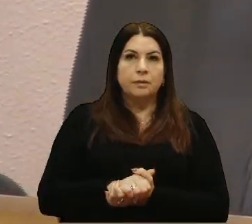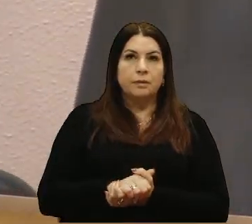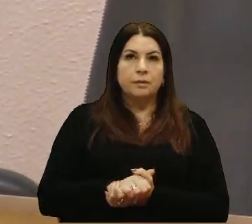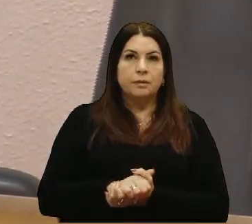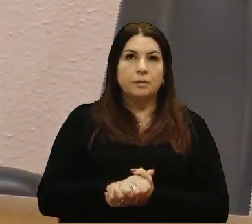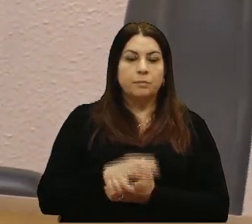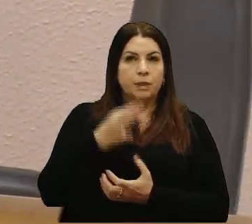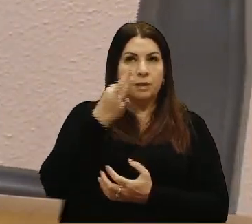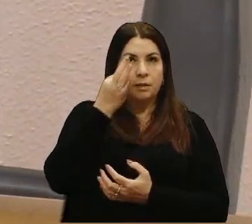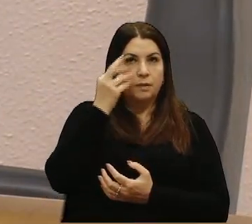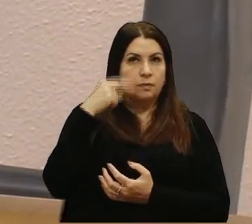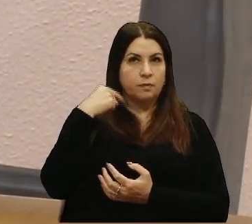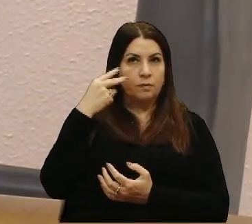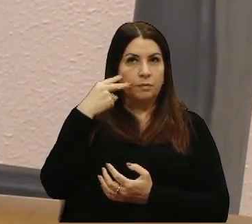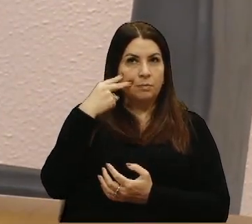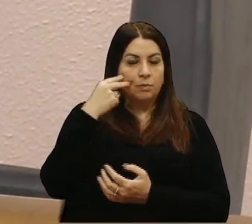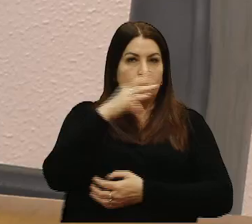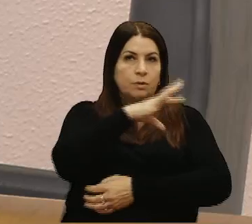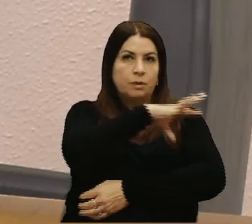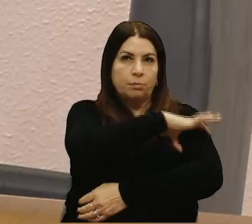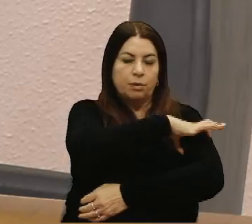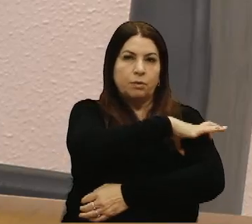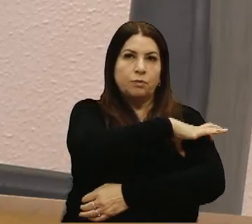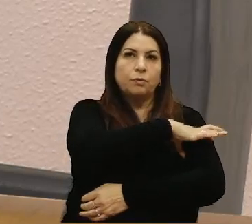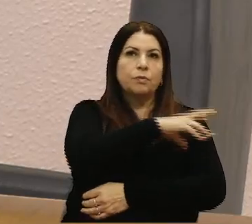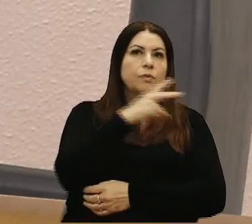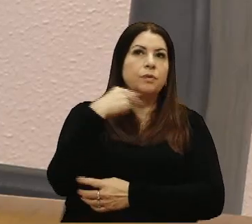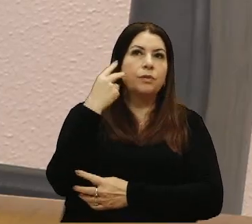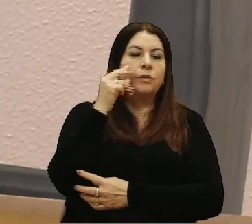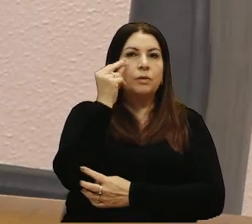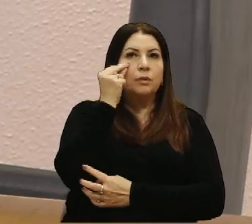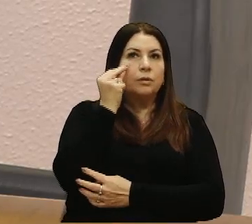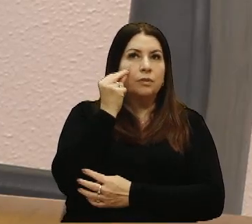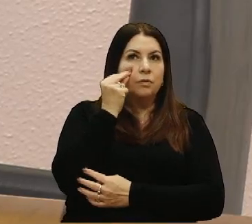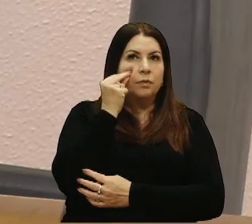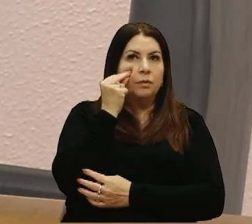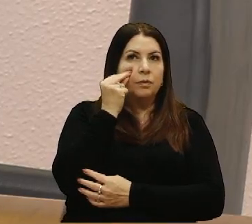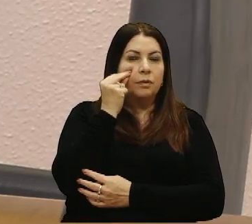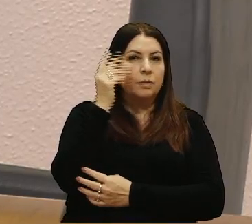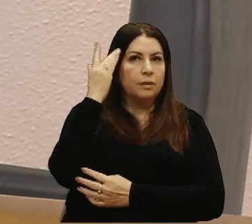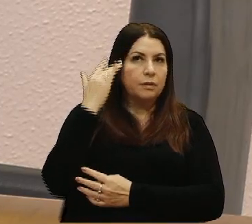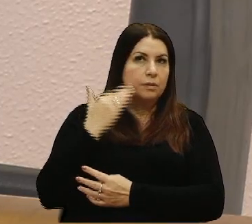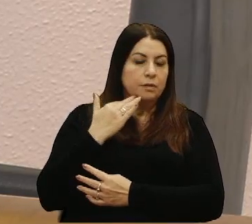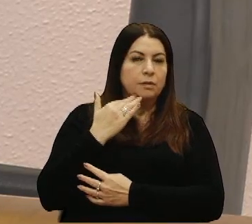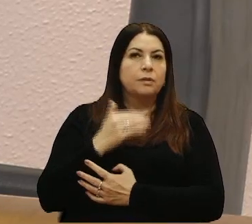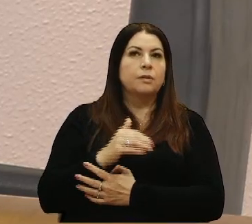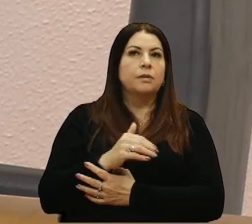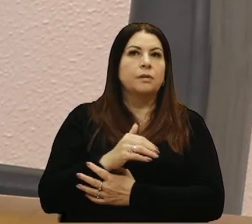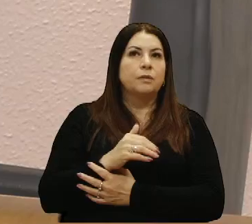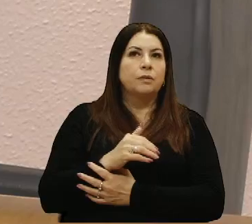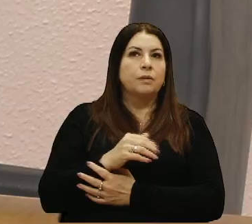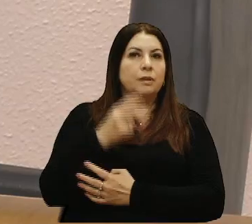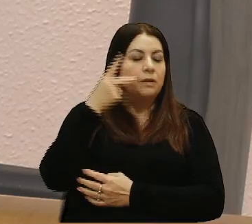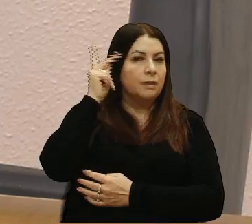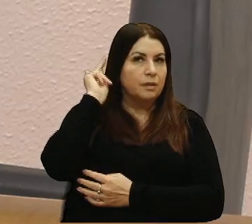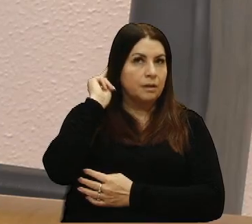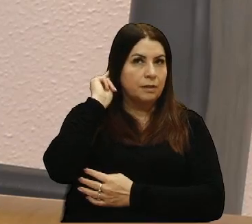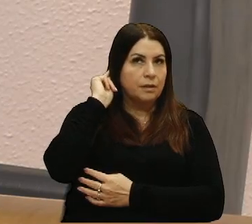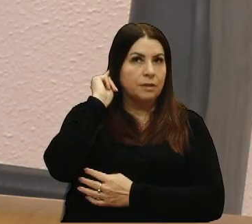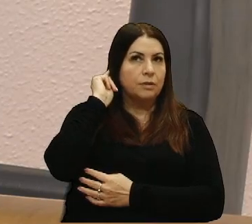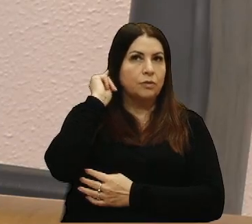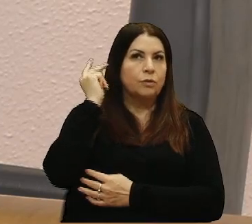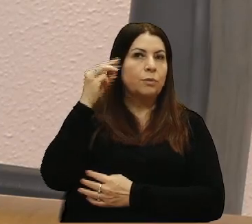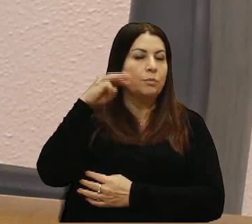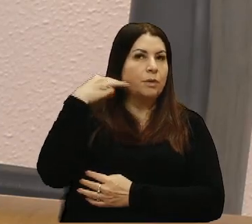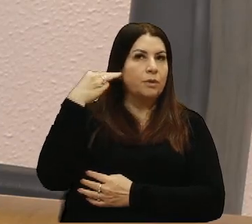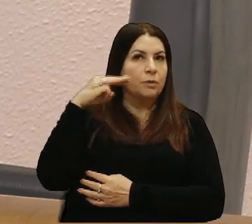Presentes os vereadores, vereador Capitão Ramon, vereador Cláudio Libardi, vereadora Daiane Melo, vereador Iago Morandi, vereadora